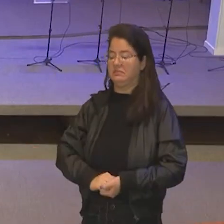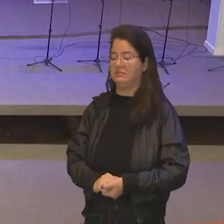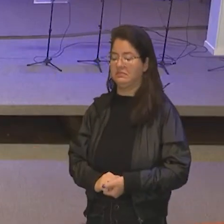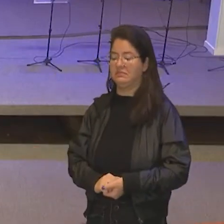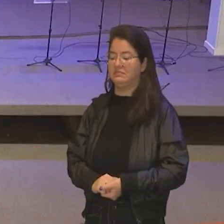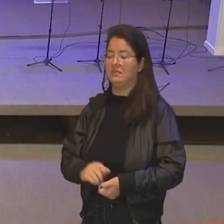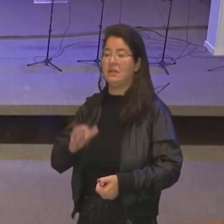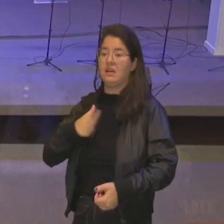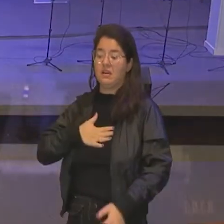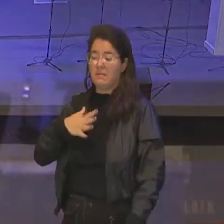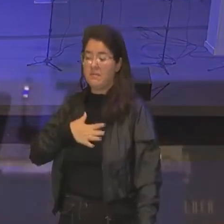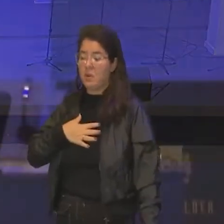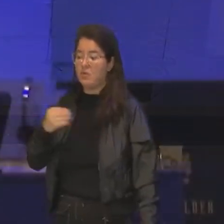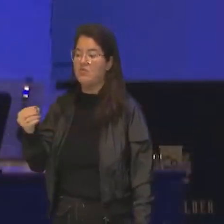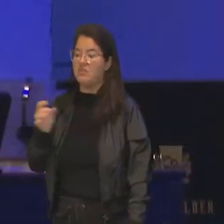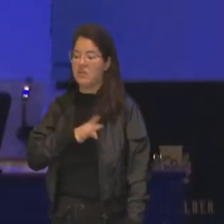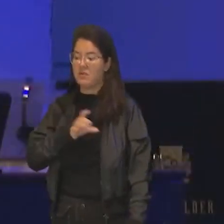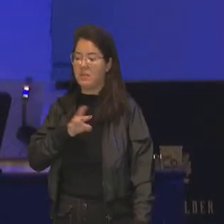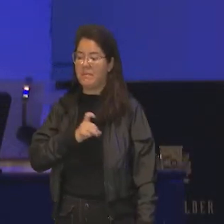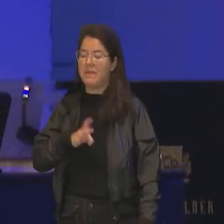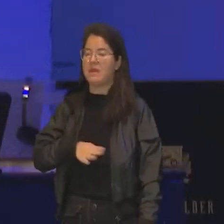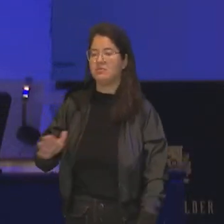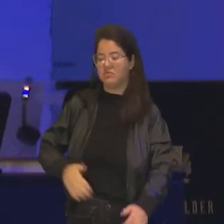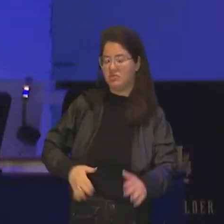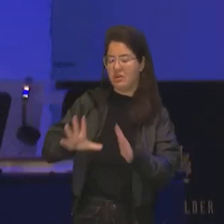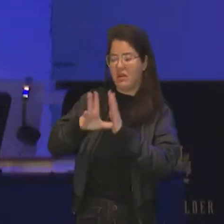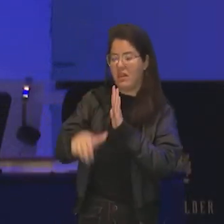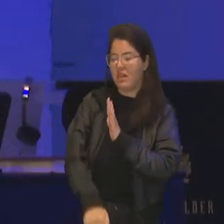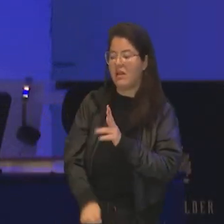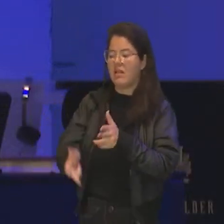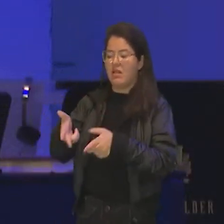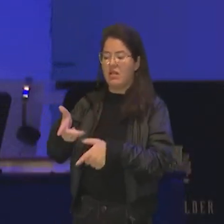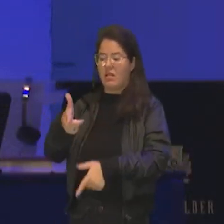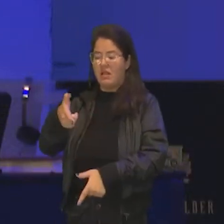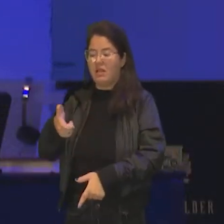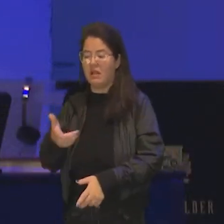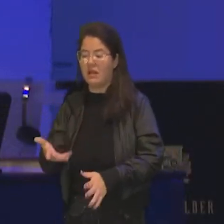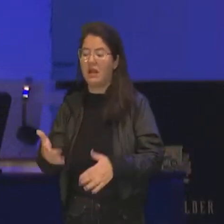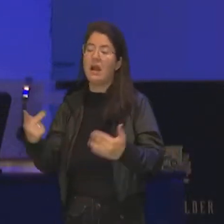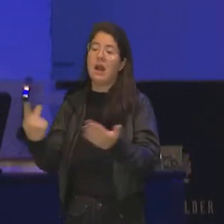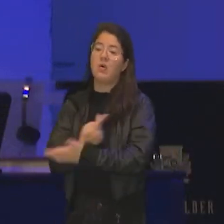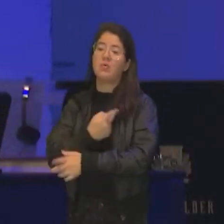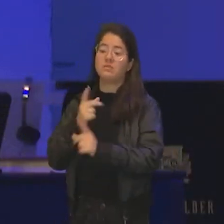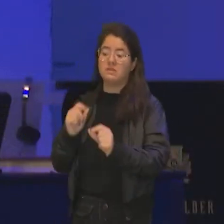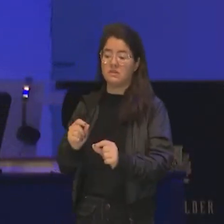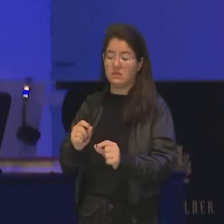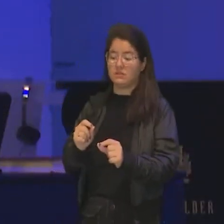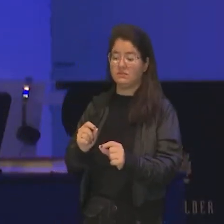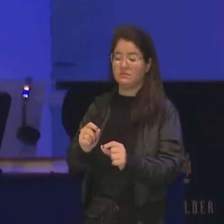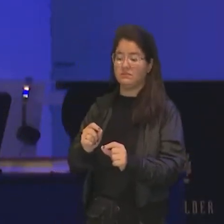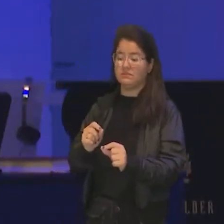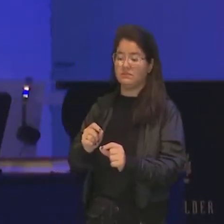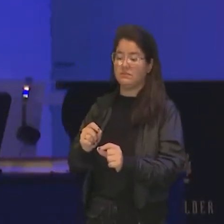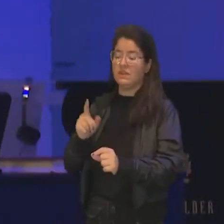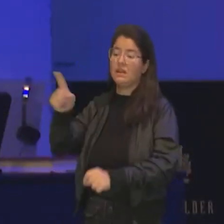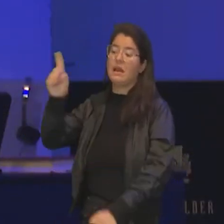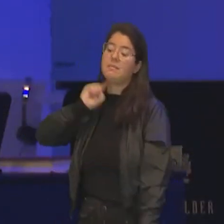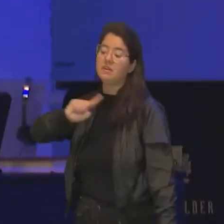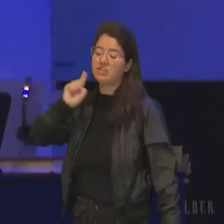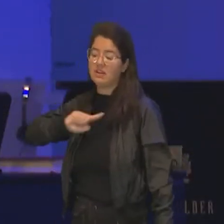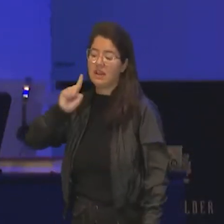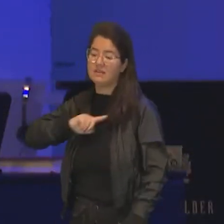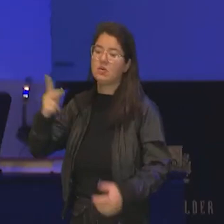O meu filho morria de medo de ladrão e de assaltante, até o dia que ele foi assaltado numa avenida lá em Juiz de Fora.